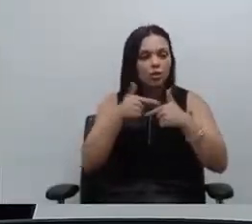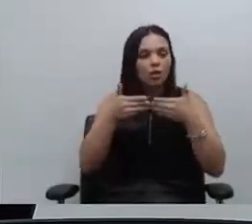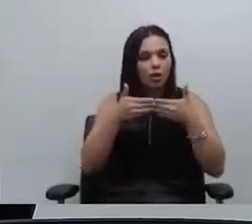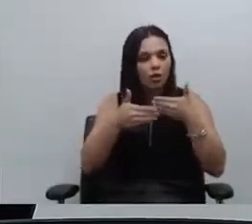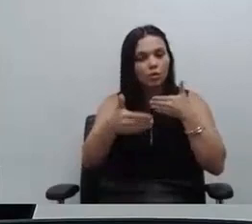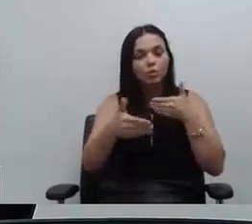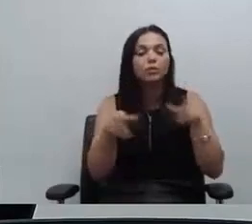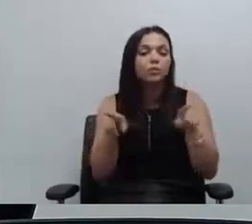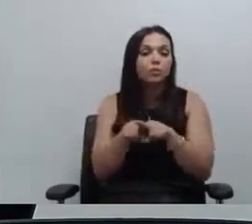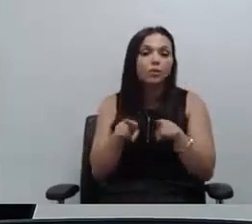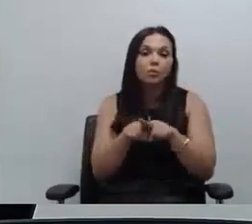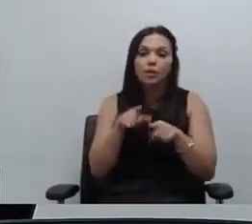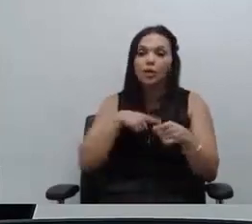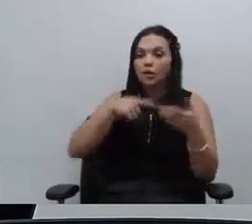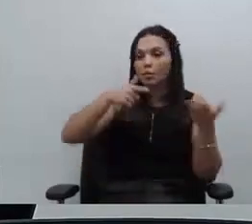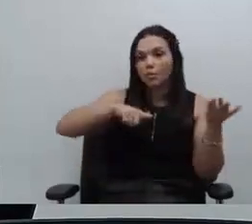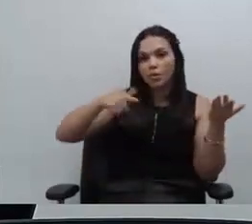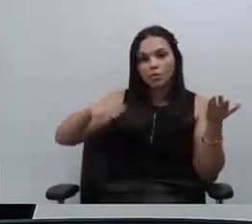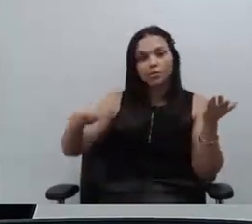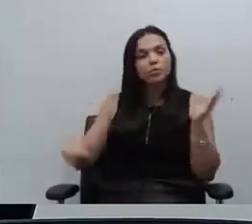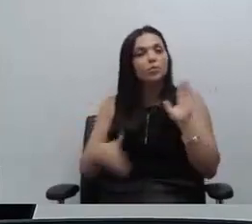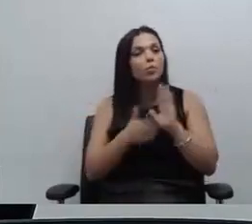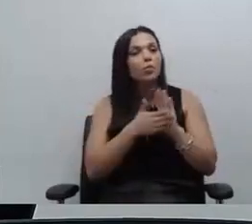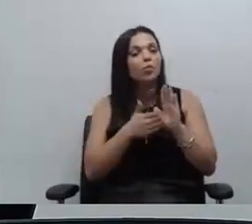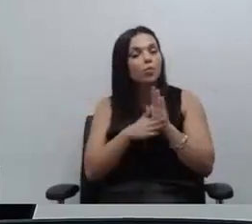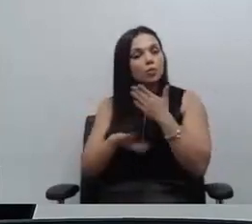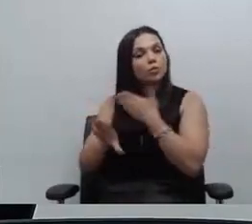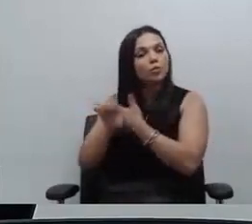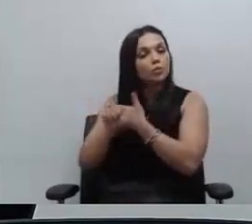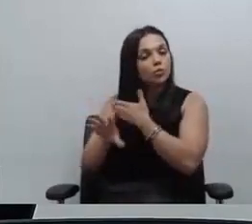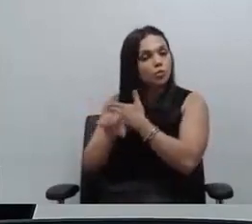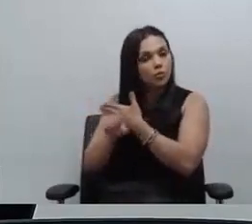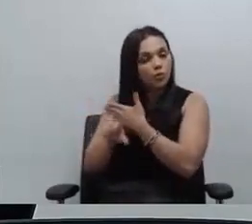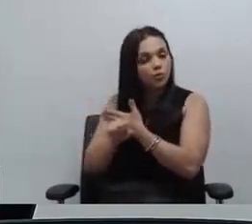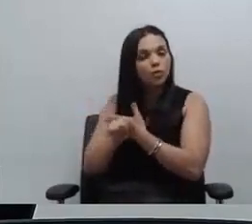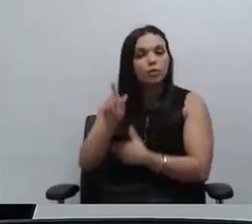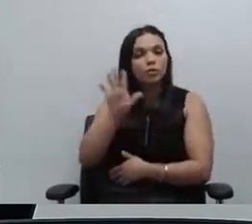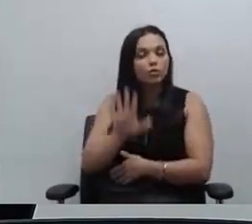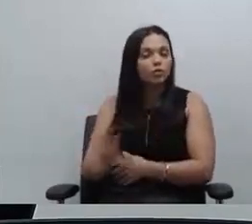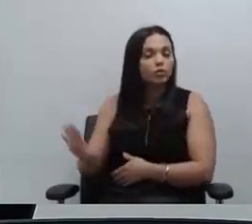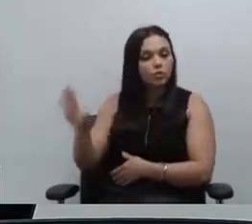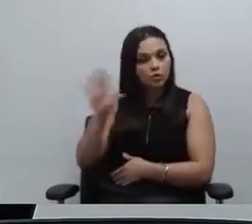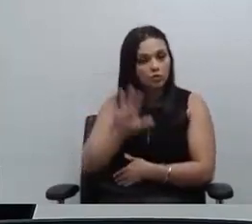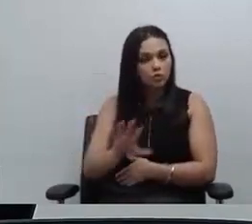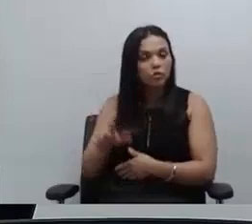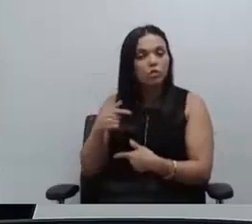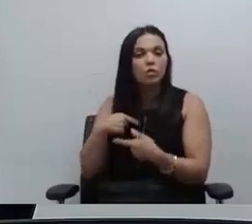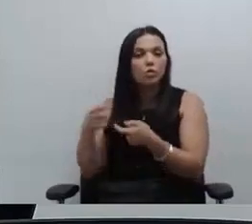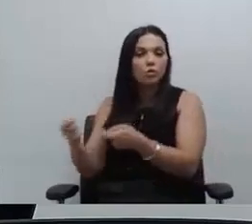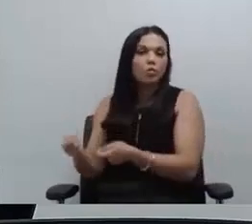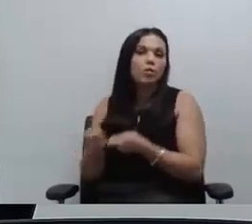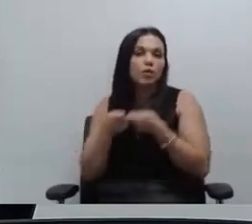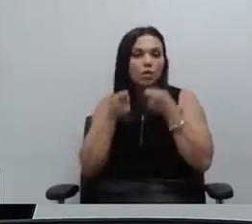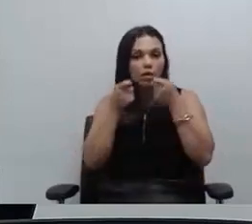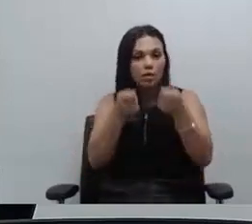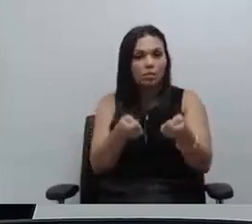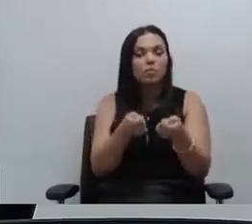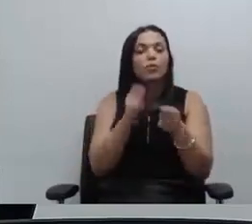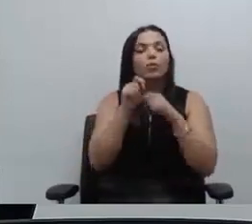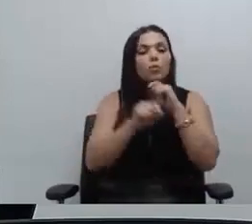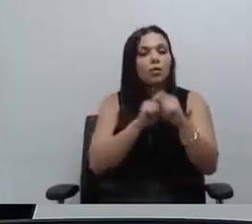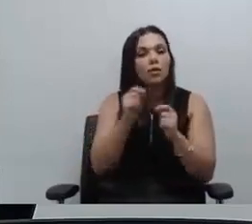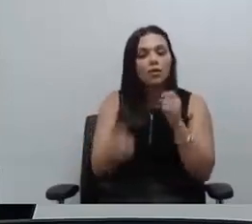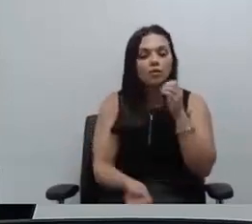para acolhimento de outras propostas e sugestões da ouvidoria geral, encaminho pela formação de um grupo de